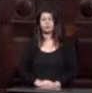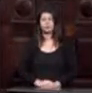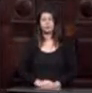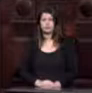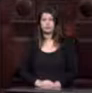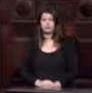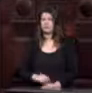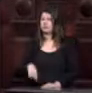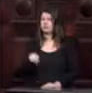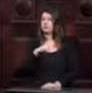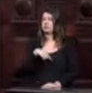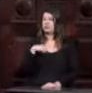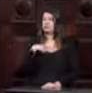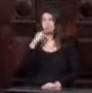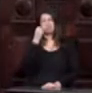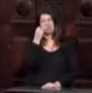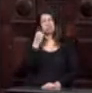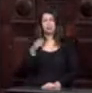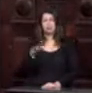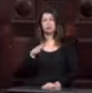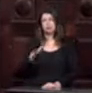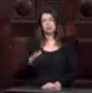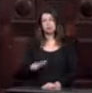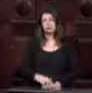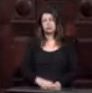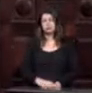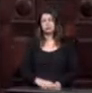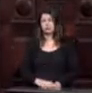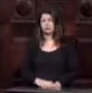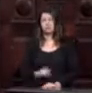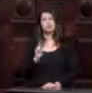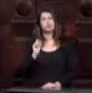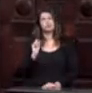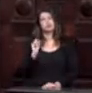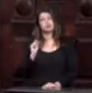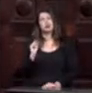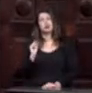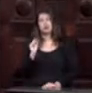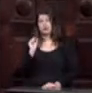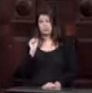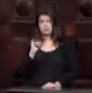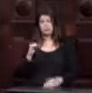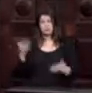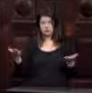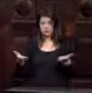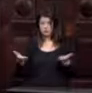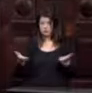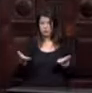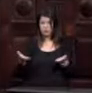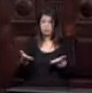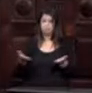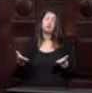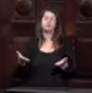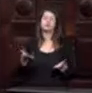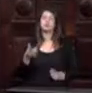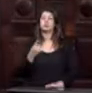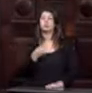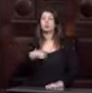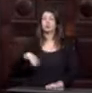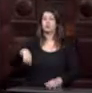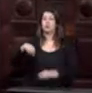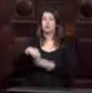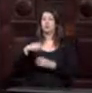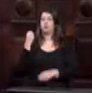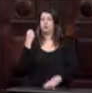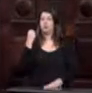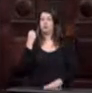A gente fez uma estimativa de que, se hoje os membros dos